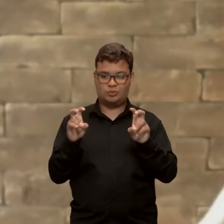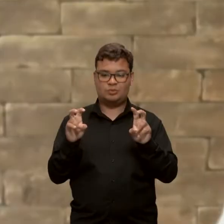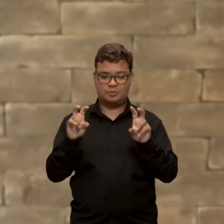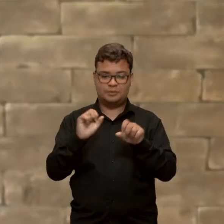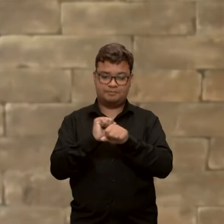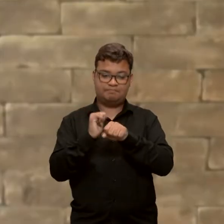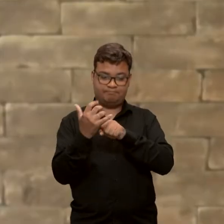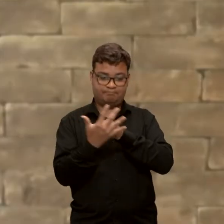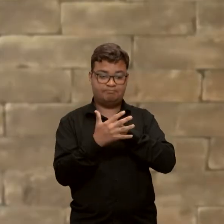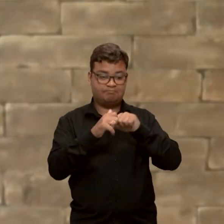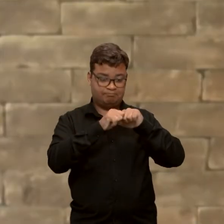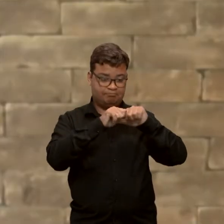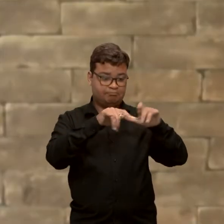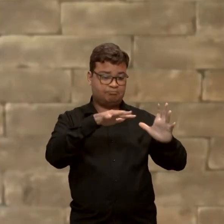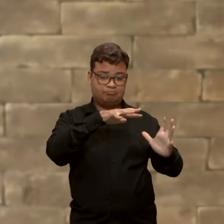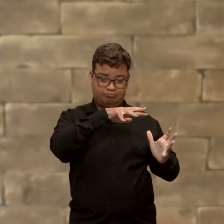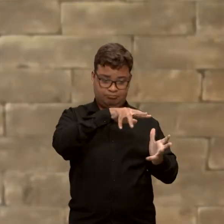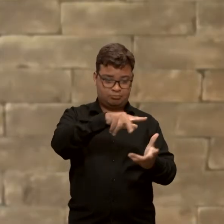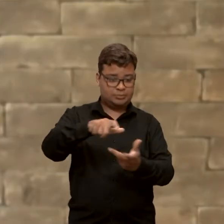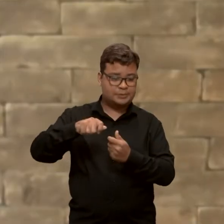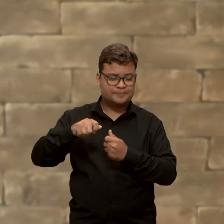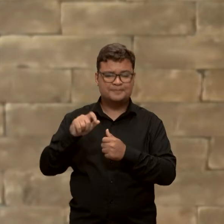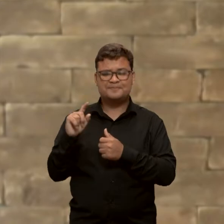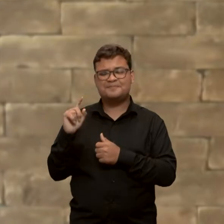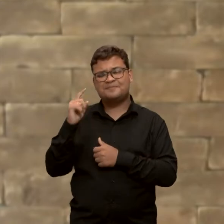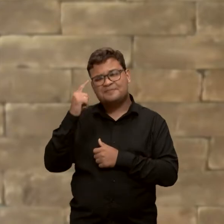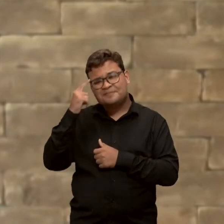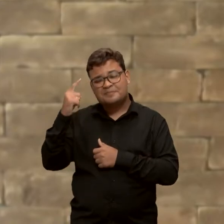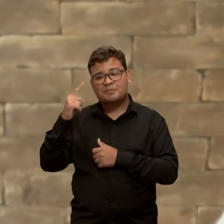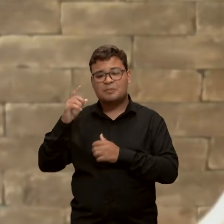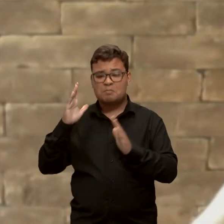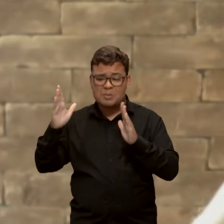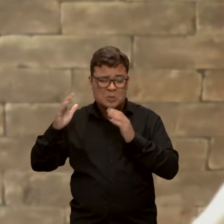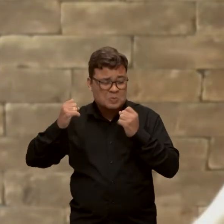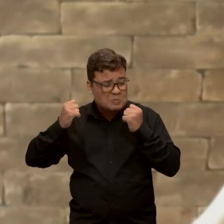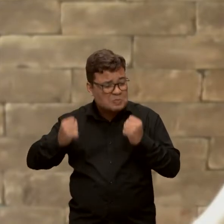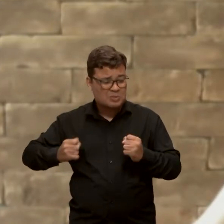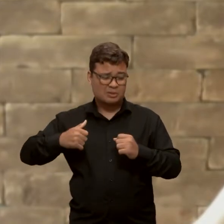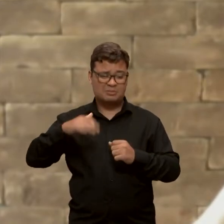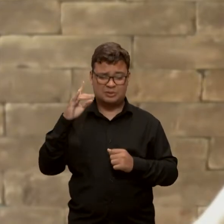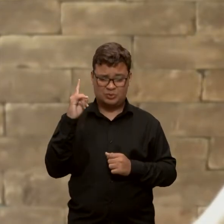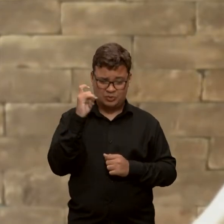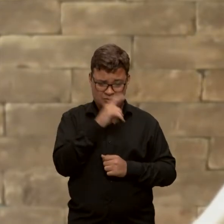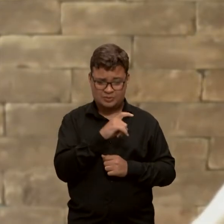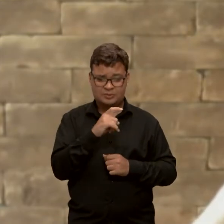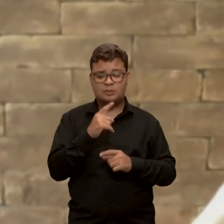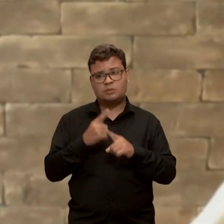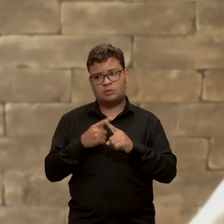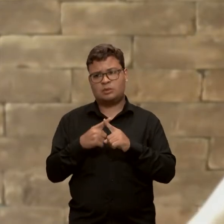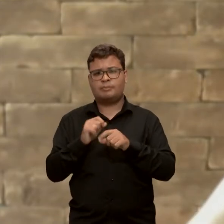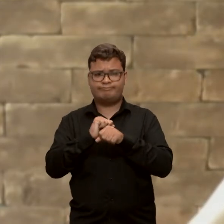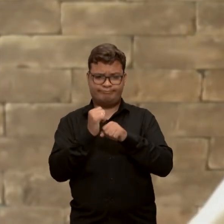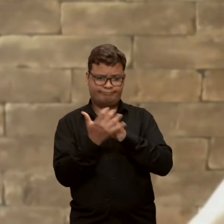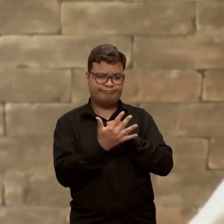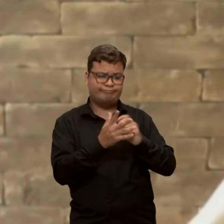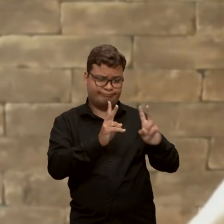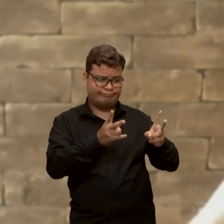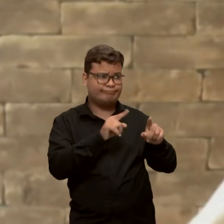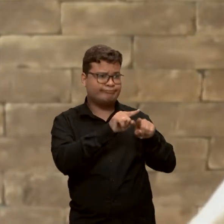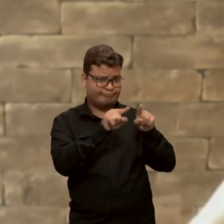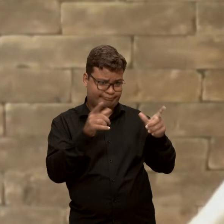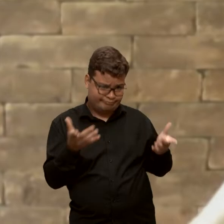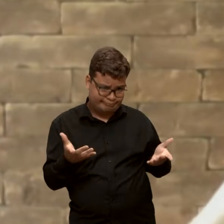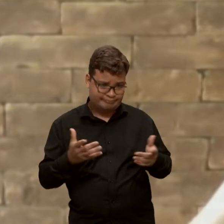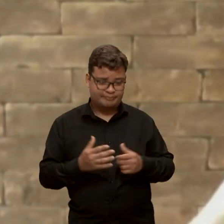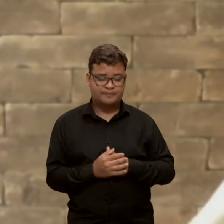O início, principalmente a parte mais difícil, né, a mais pesada, que a gente ainda está na pandemia, e como